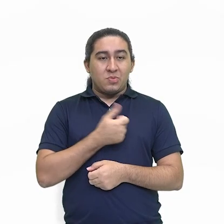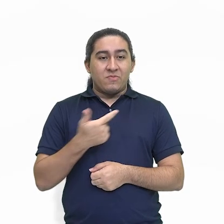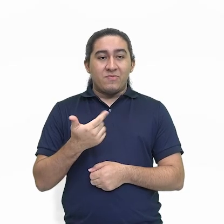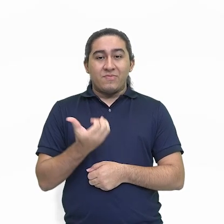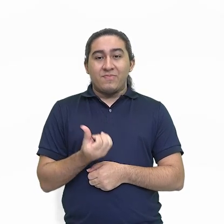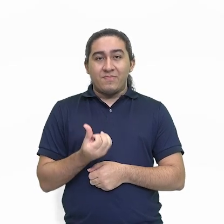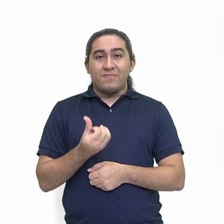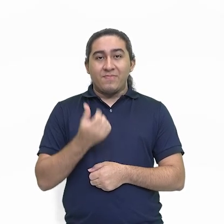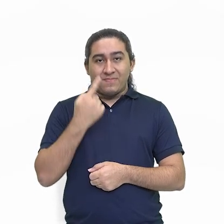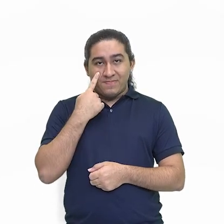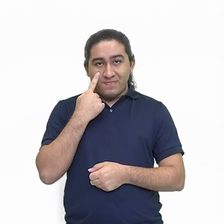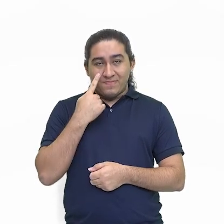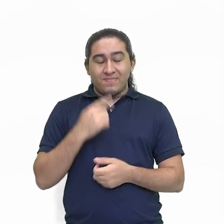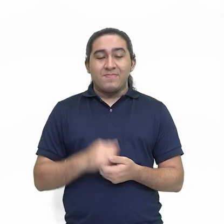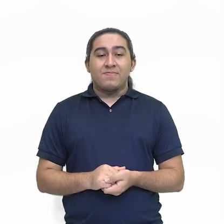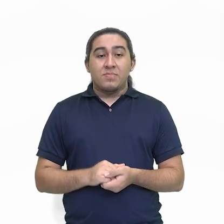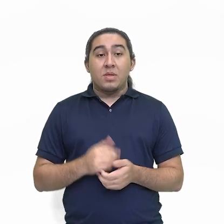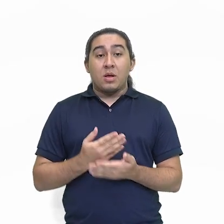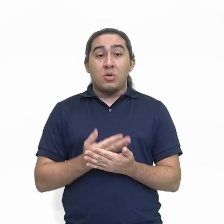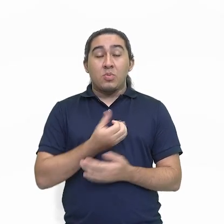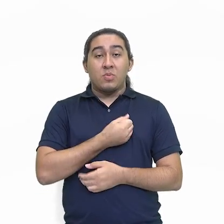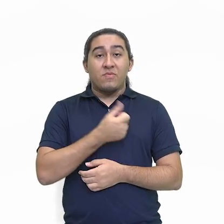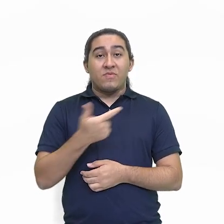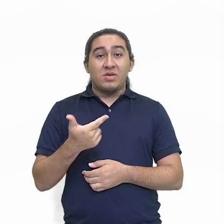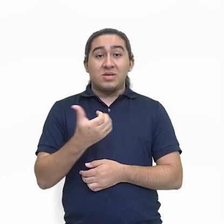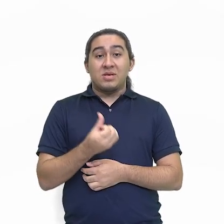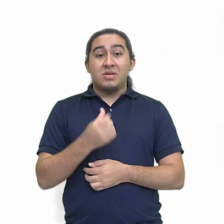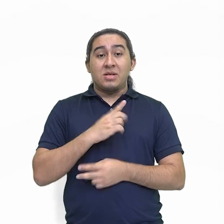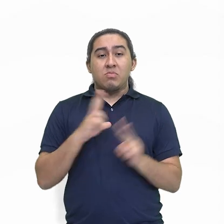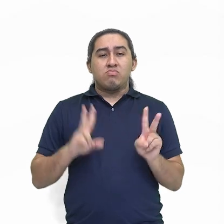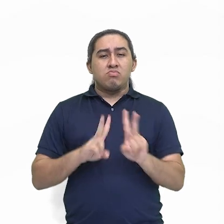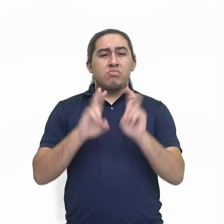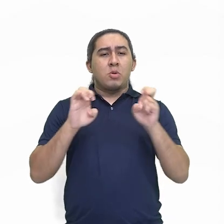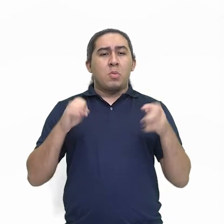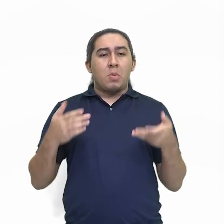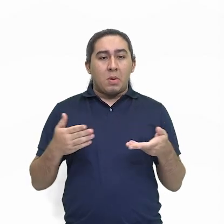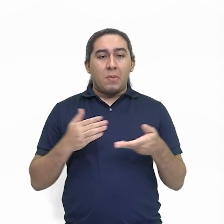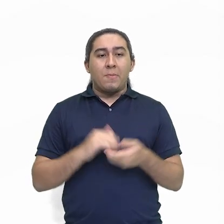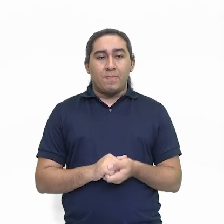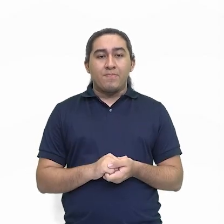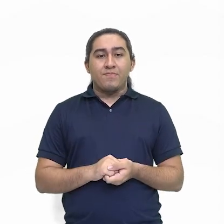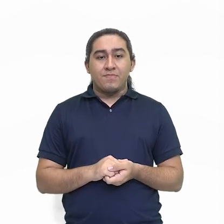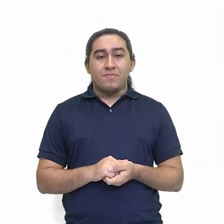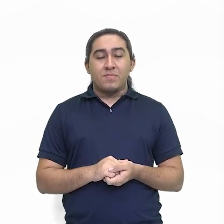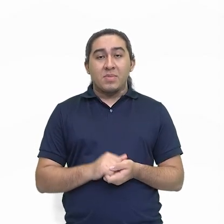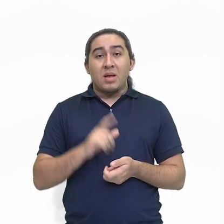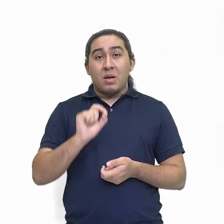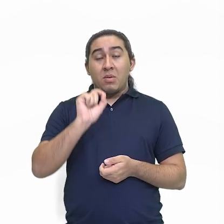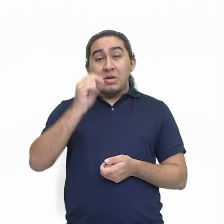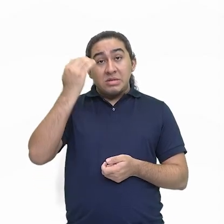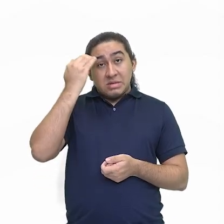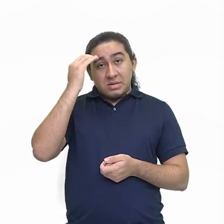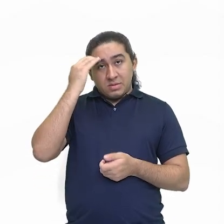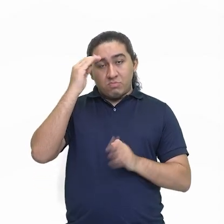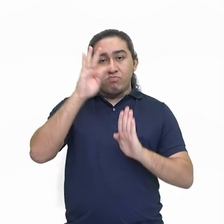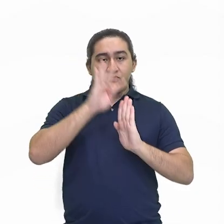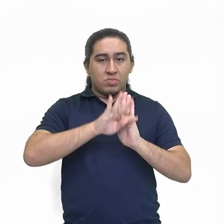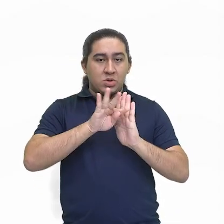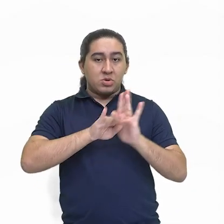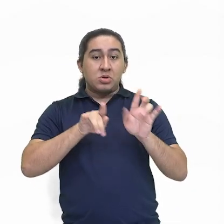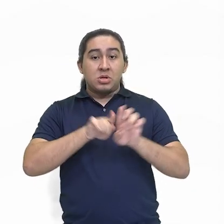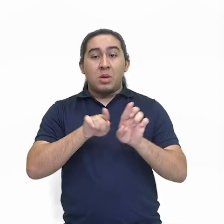26. A aula 26 tem como objeto de conhecimento inferências